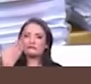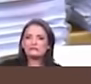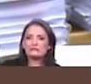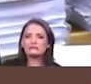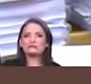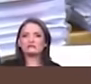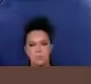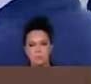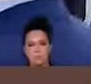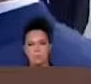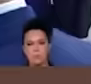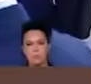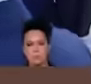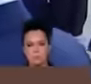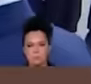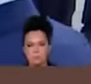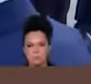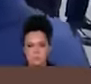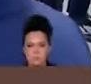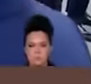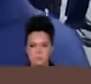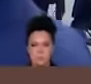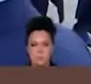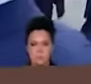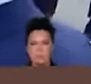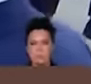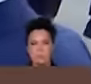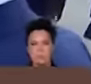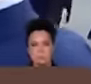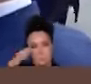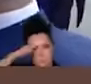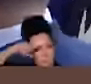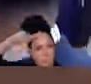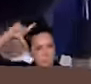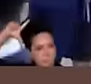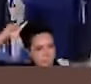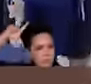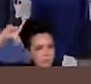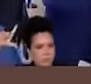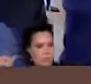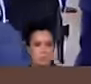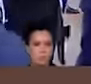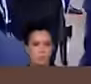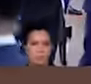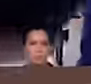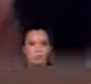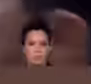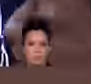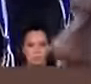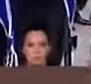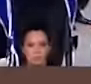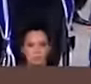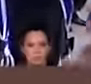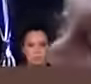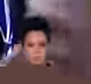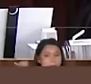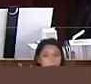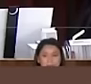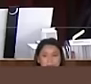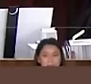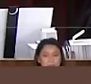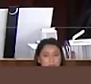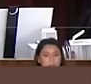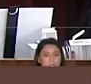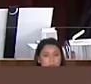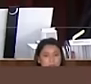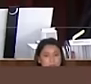das diligências adas além da revogação das medidas tomadas com base em relatórios desse órgão a contestação foi